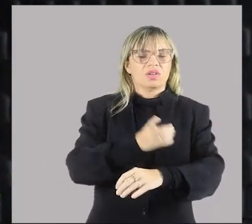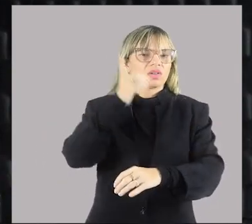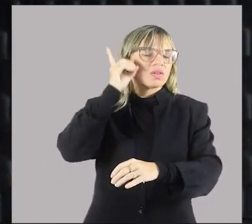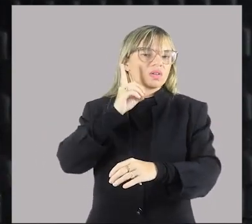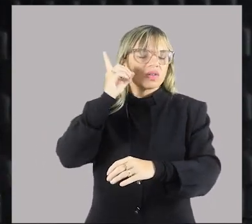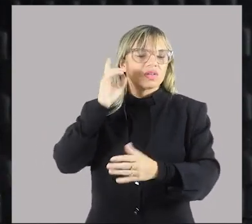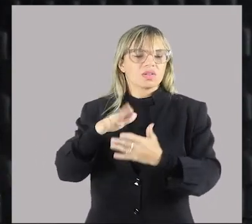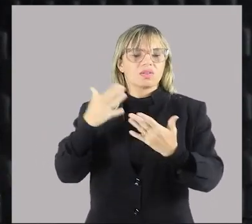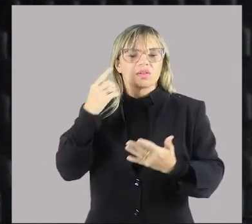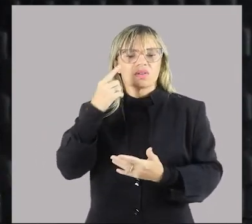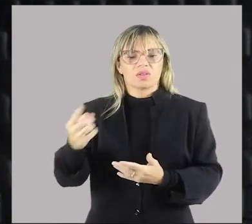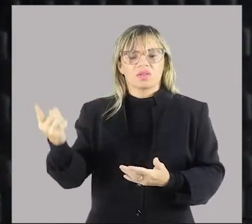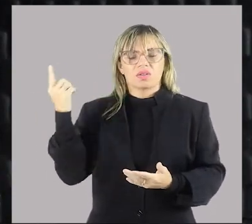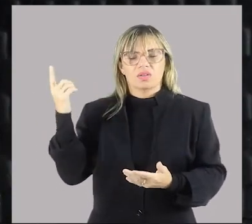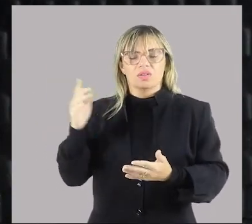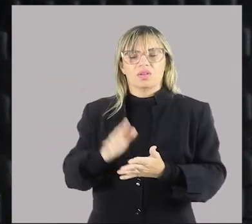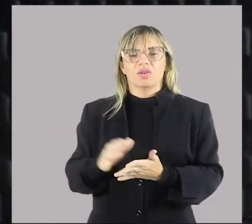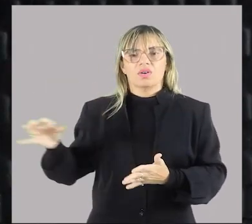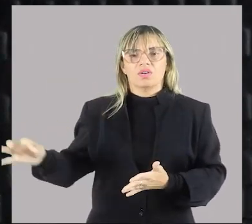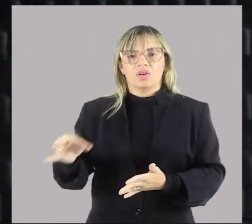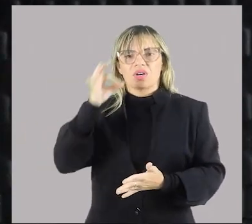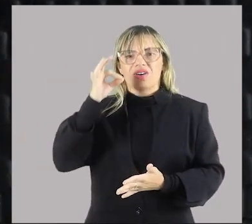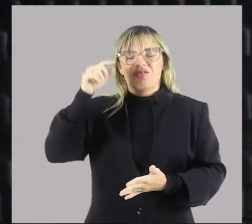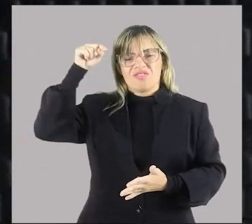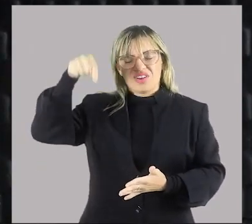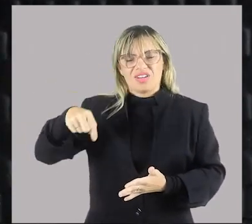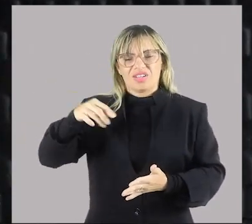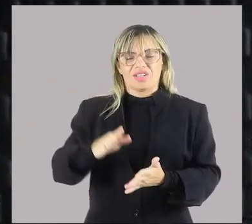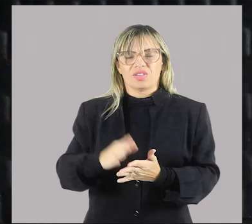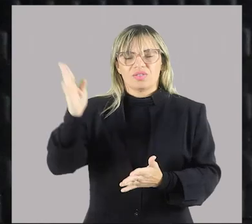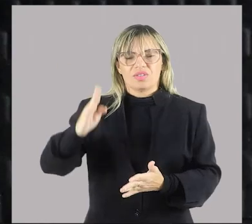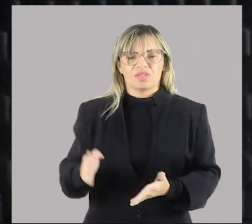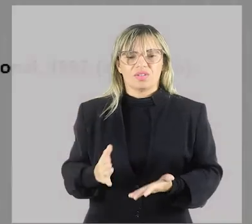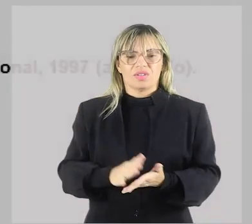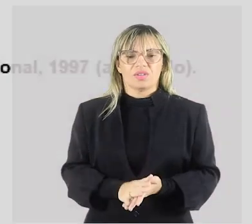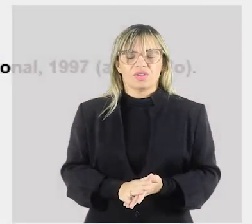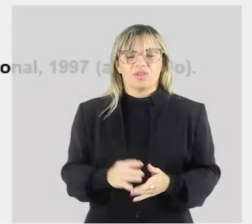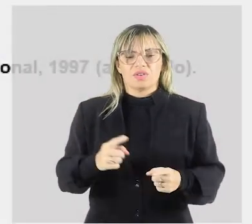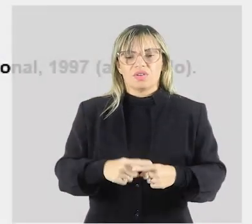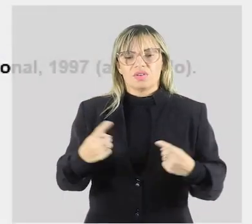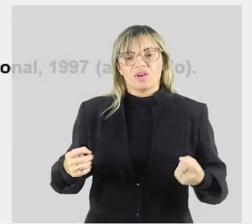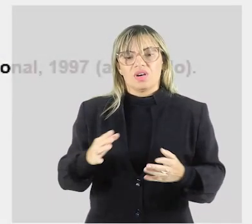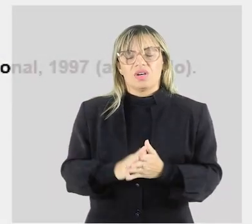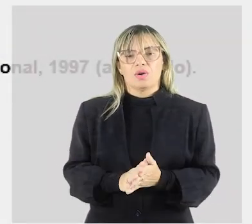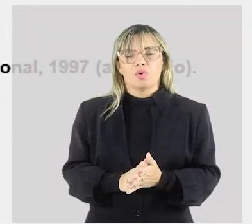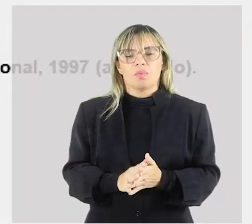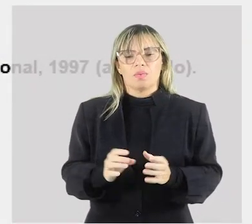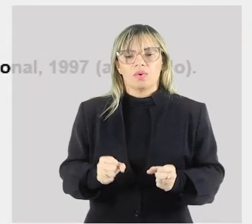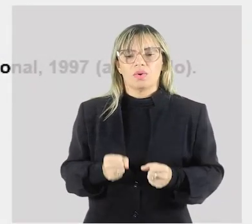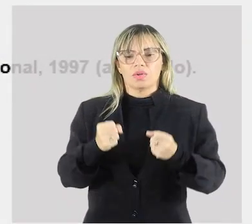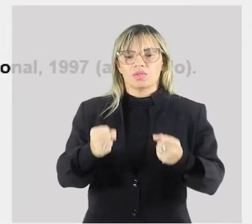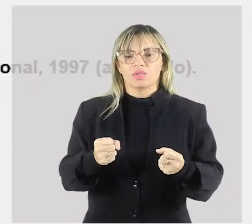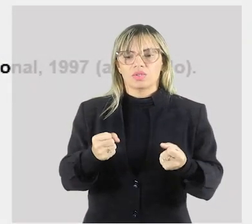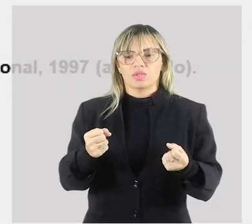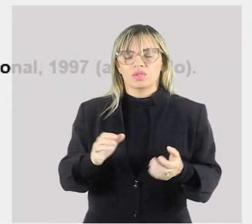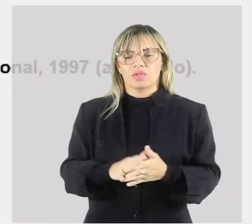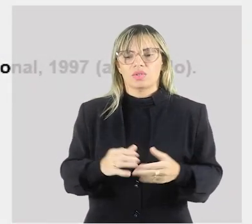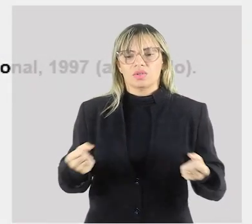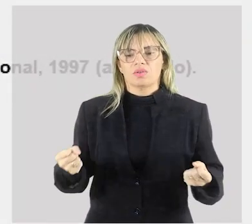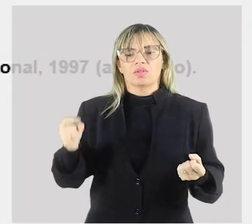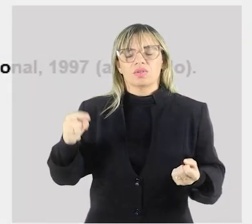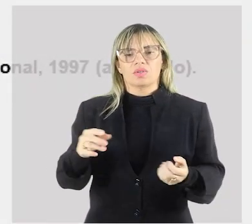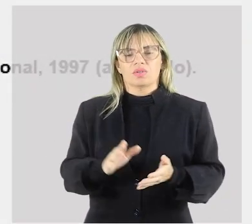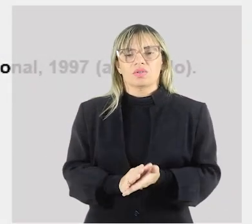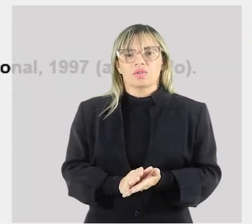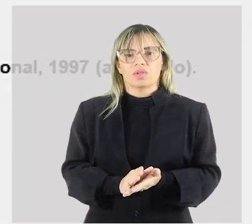gera o quê? Uma superprodução de café no Brasil. Entretanto, era totalmente possível obter crédito no exterior,